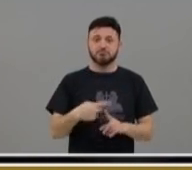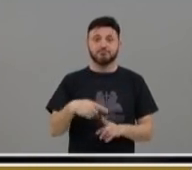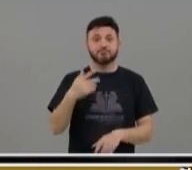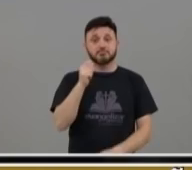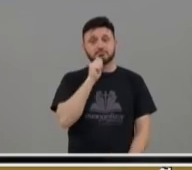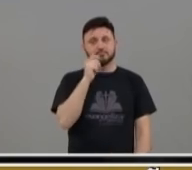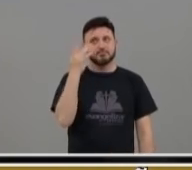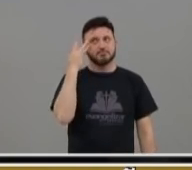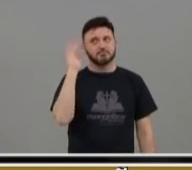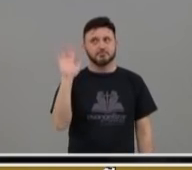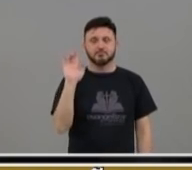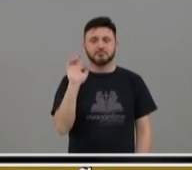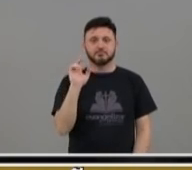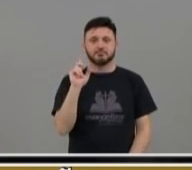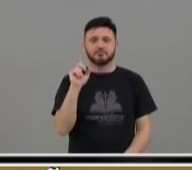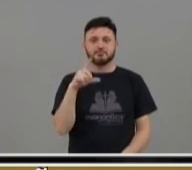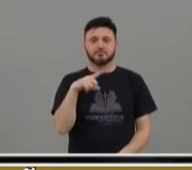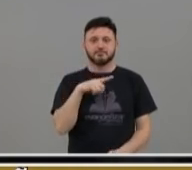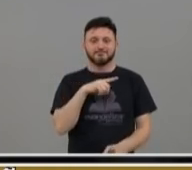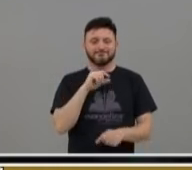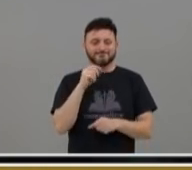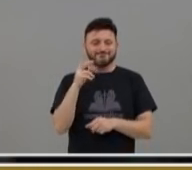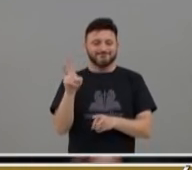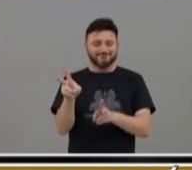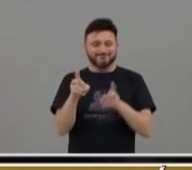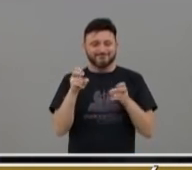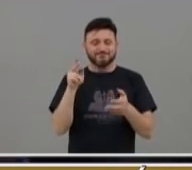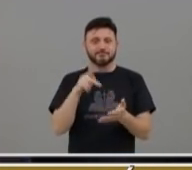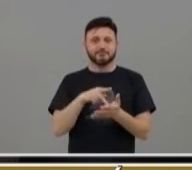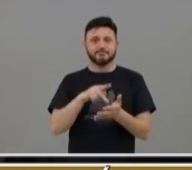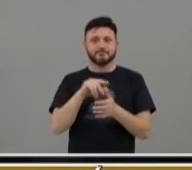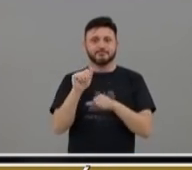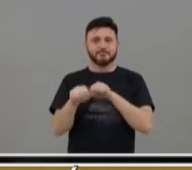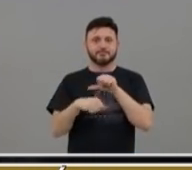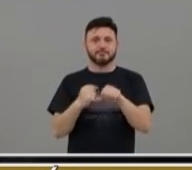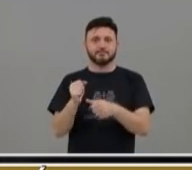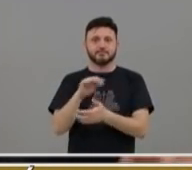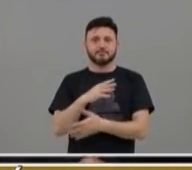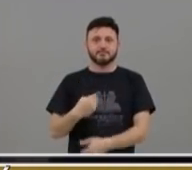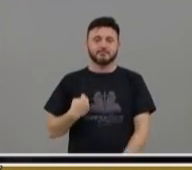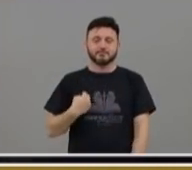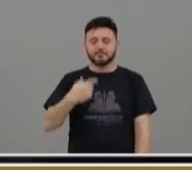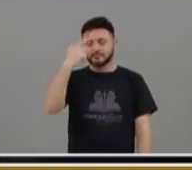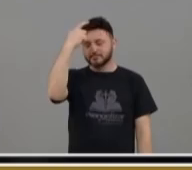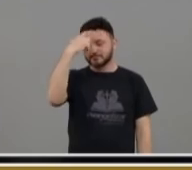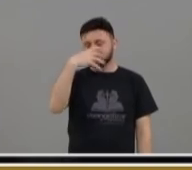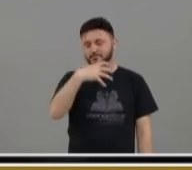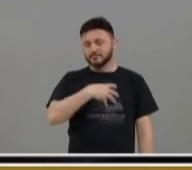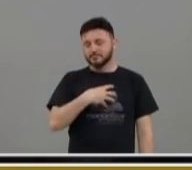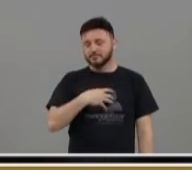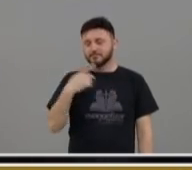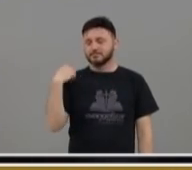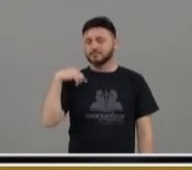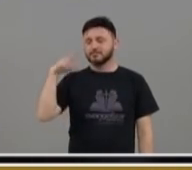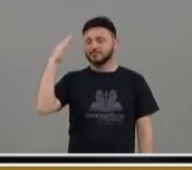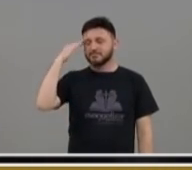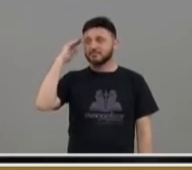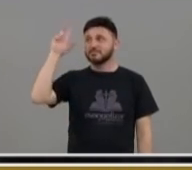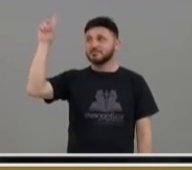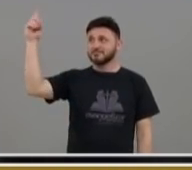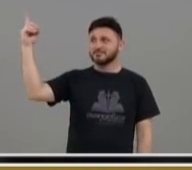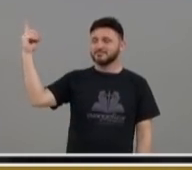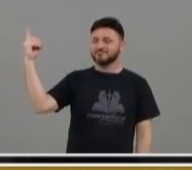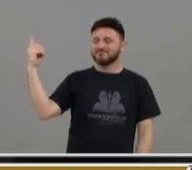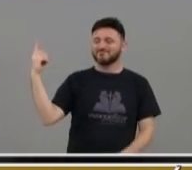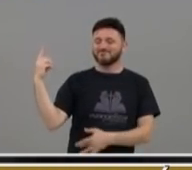verdadeiro sentido daquilo que pode transformar a vida. E aí a gente vai entendendo que Deus, ele vai tocando para tirar essas